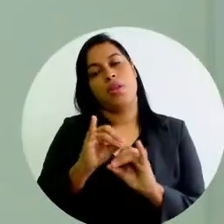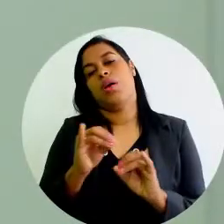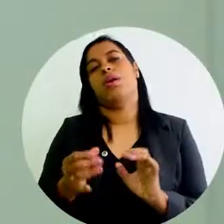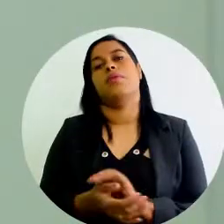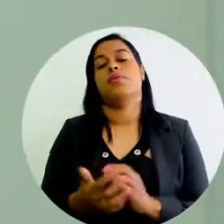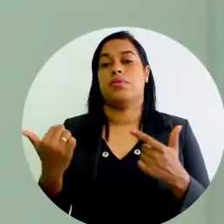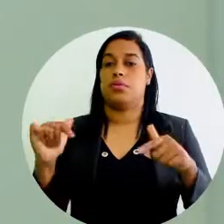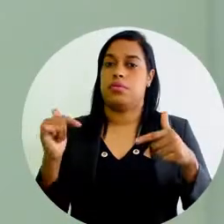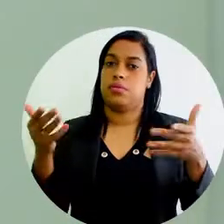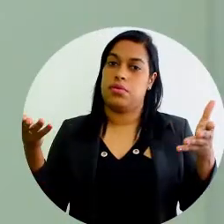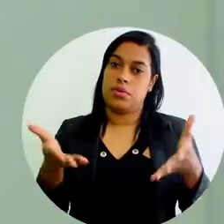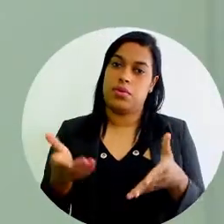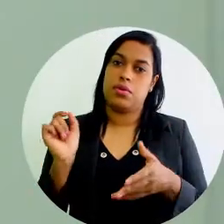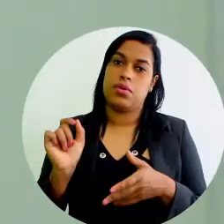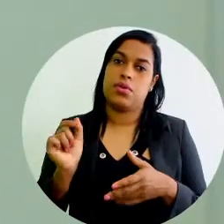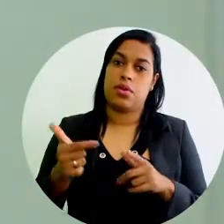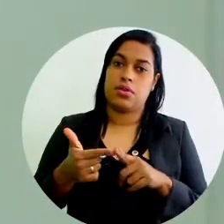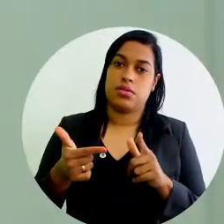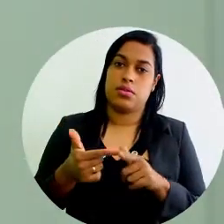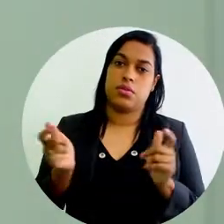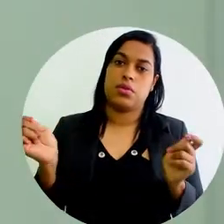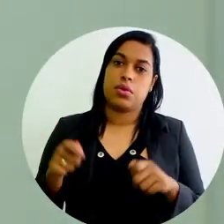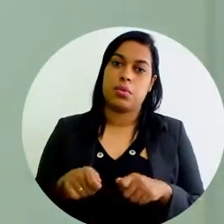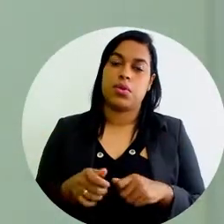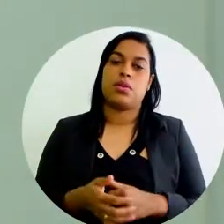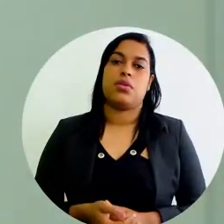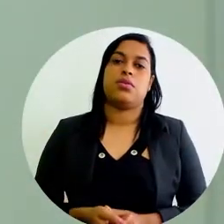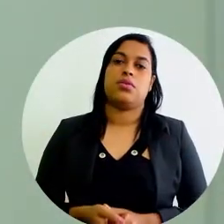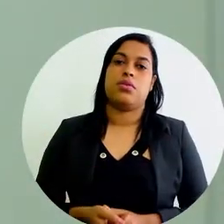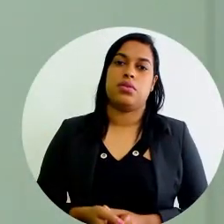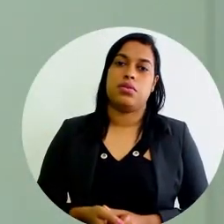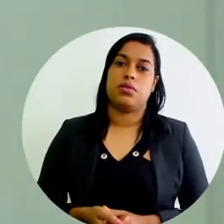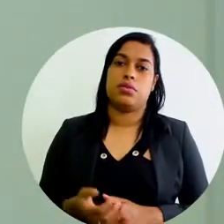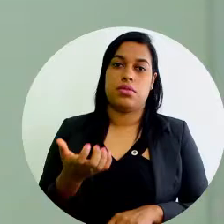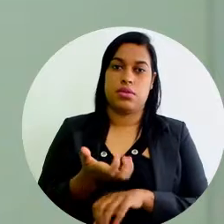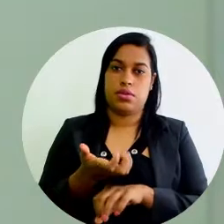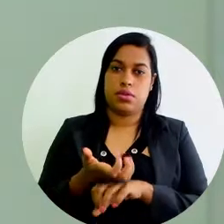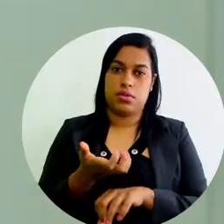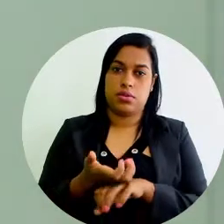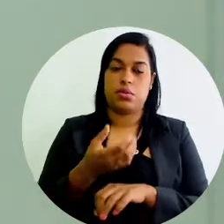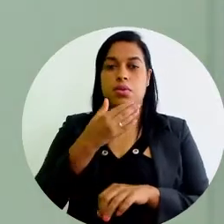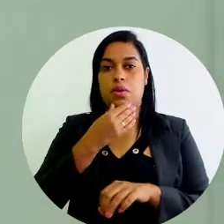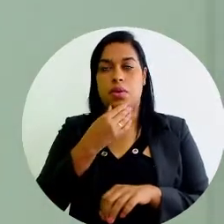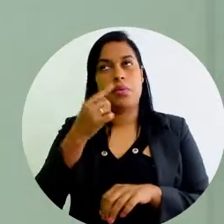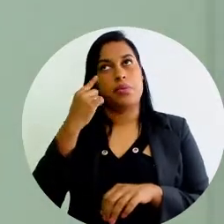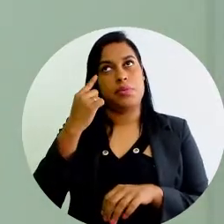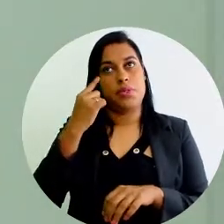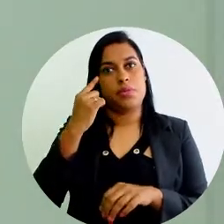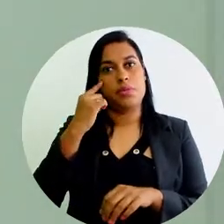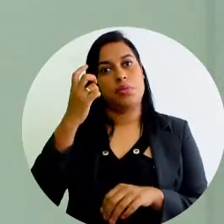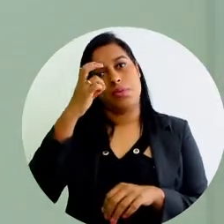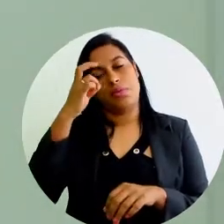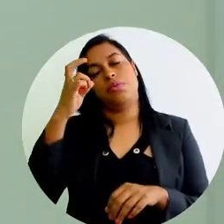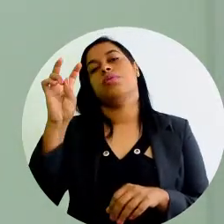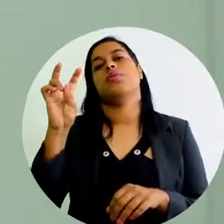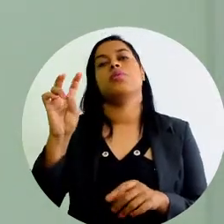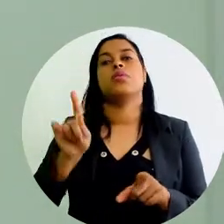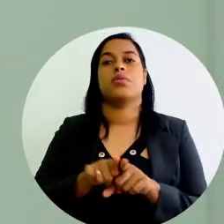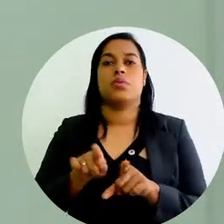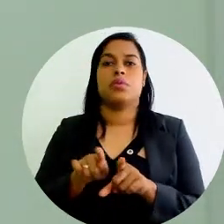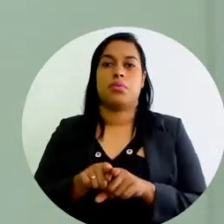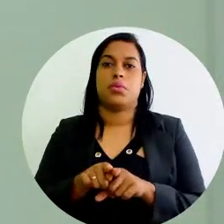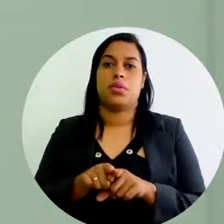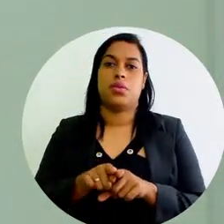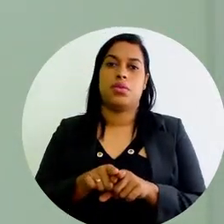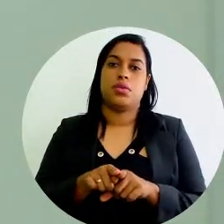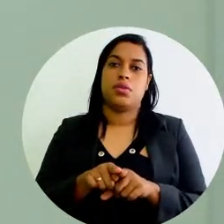Olá, vamos trabalhar agora a segunda competência da disciplina Homem, Pensamento e